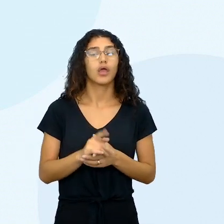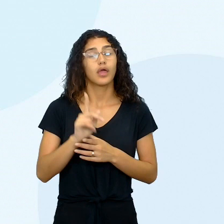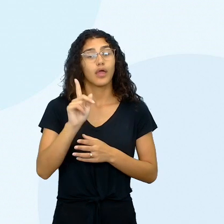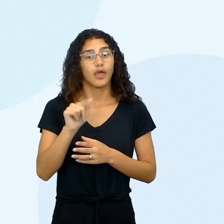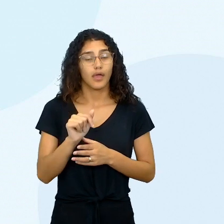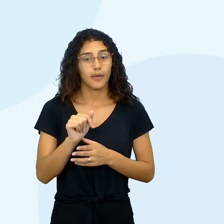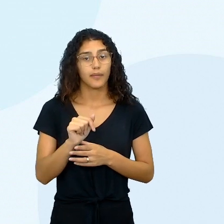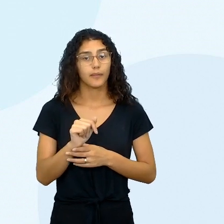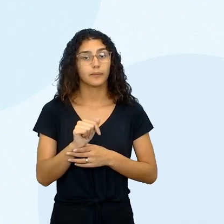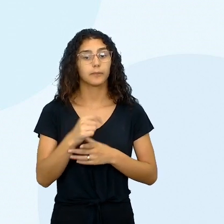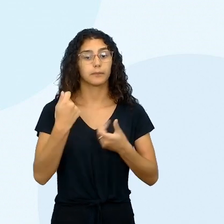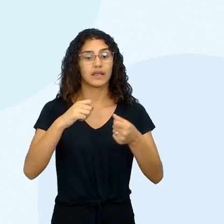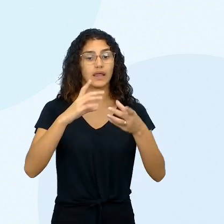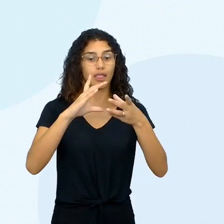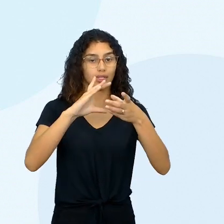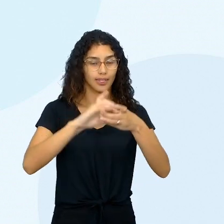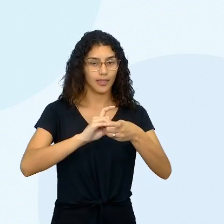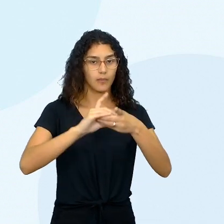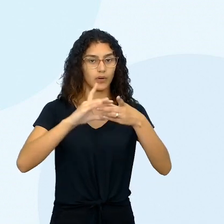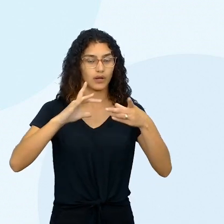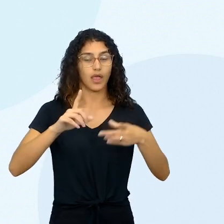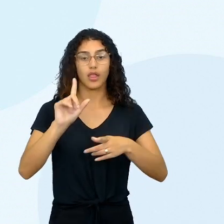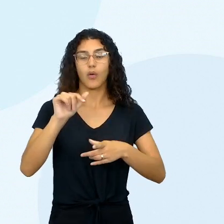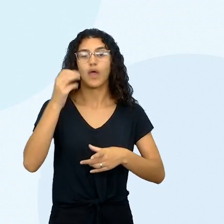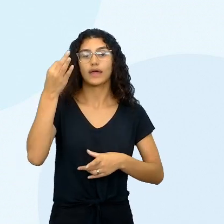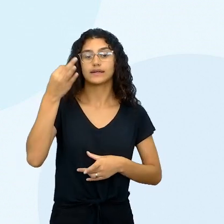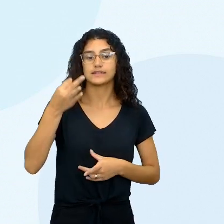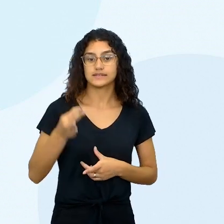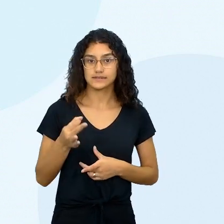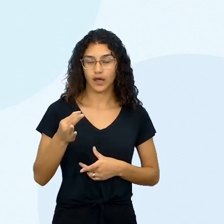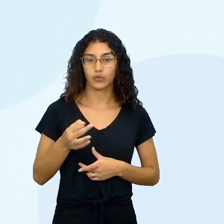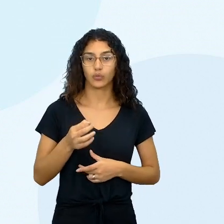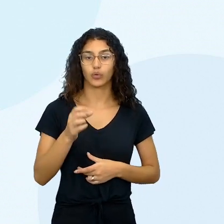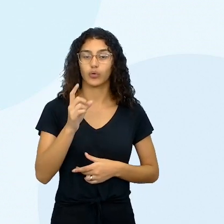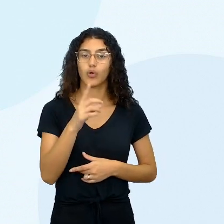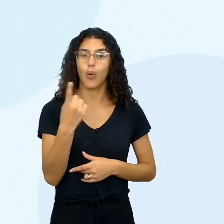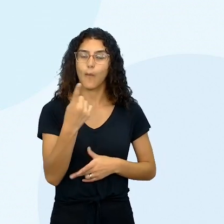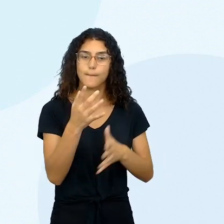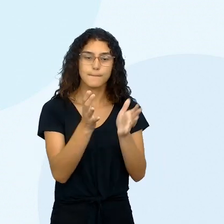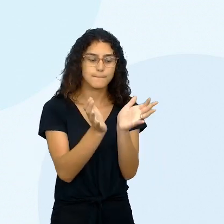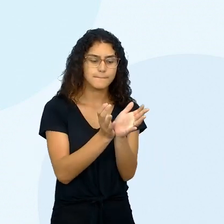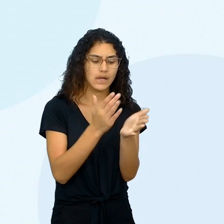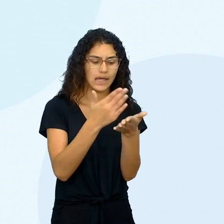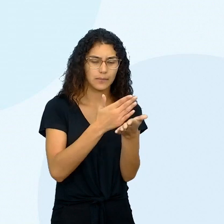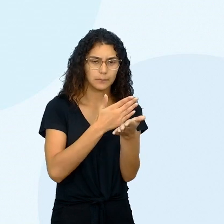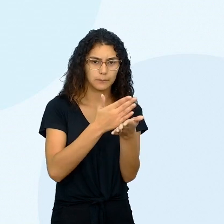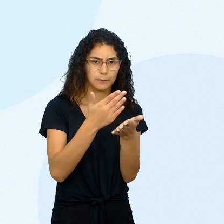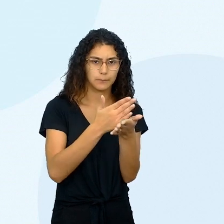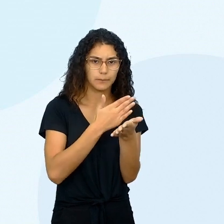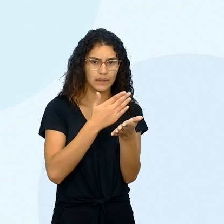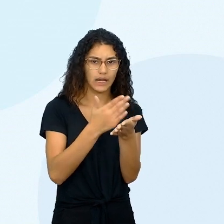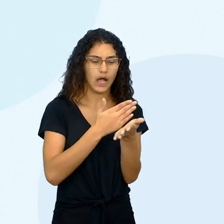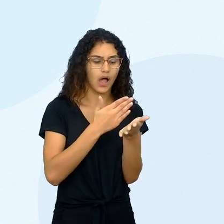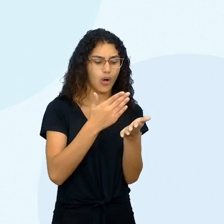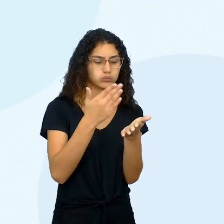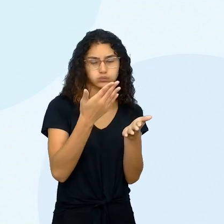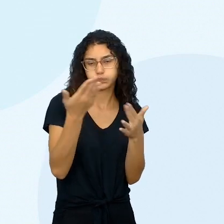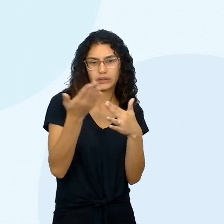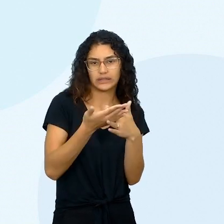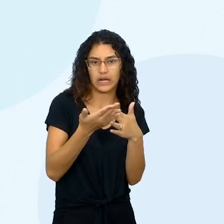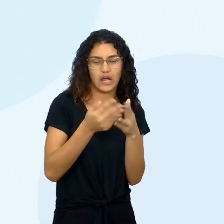ser democratizados. Não é justo que apenas uma pequena fatia da população